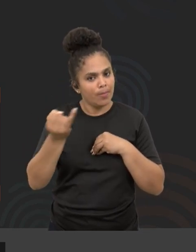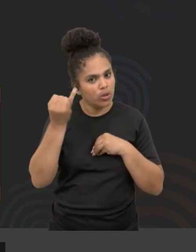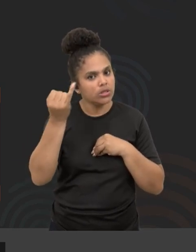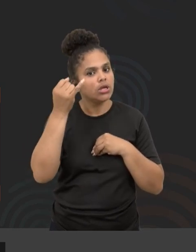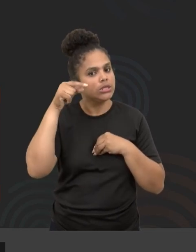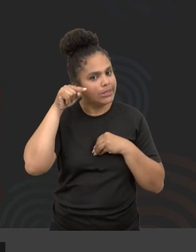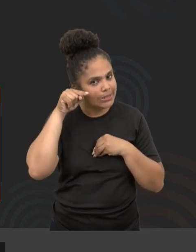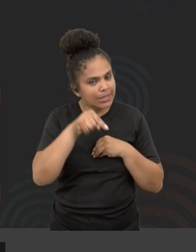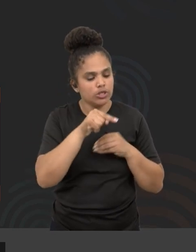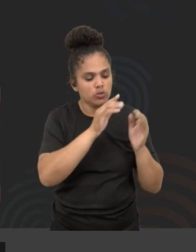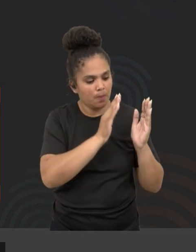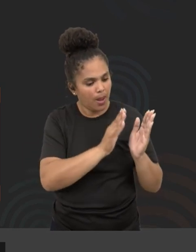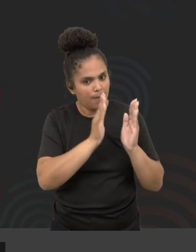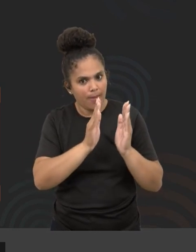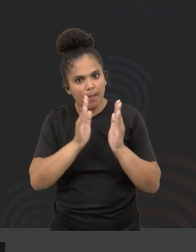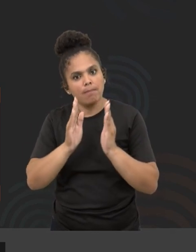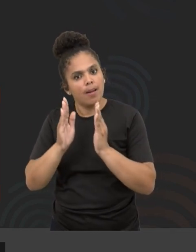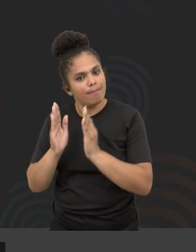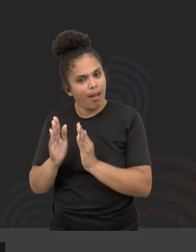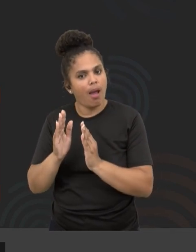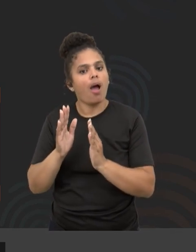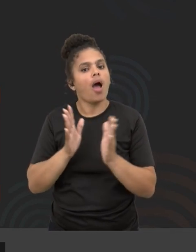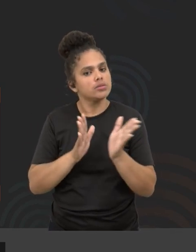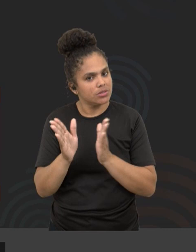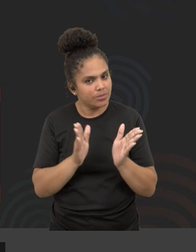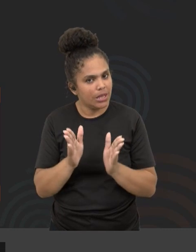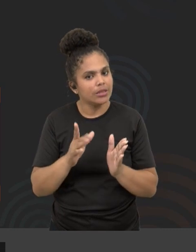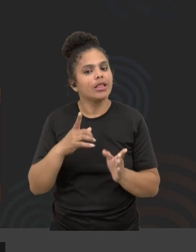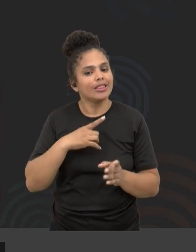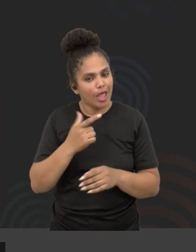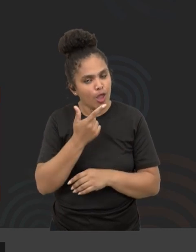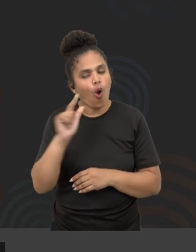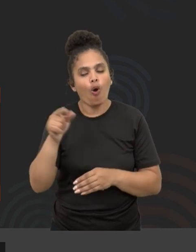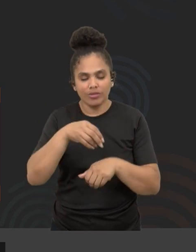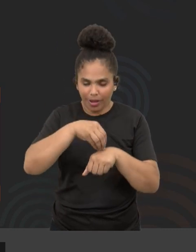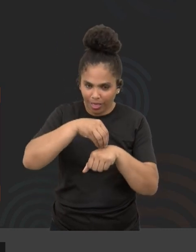trazer acessibilidade, tem um outro argumento aqui